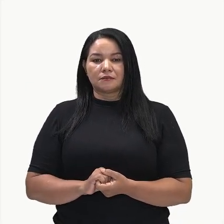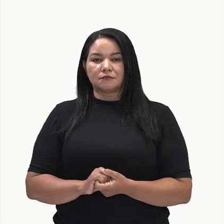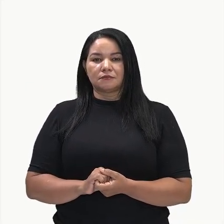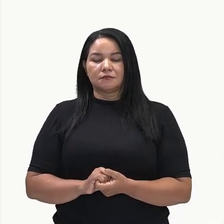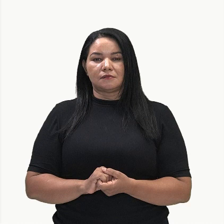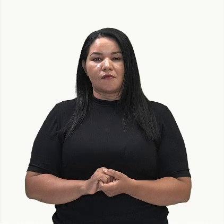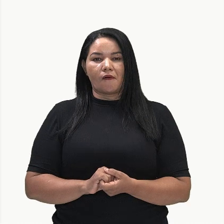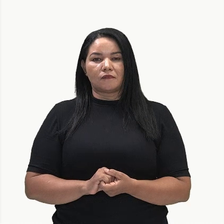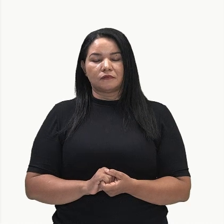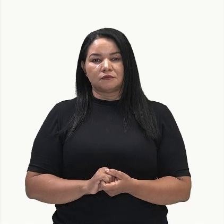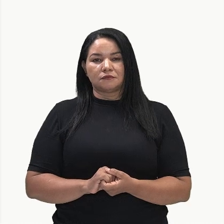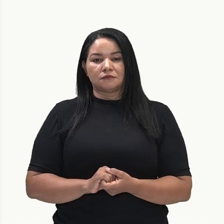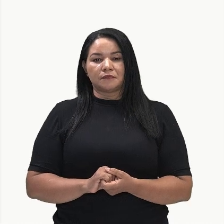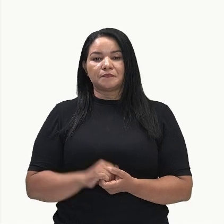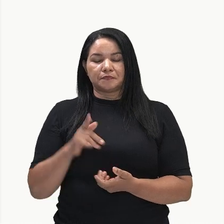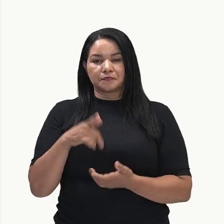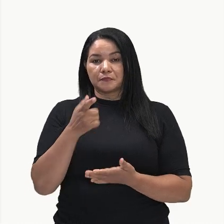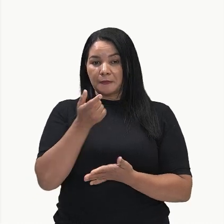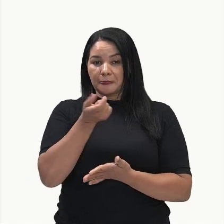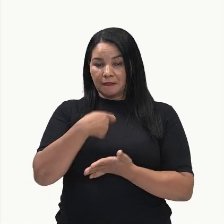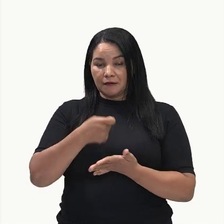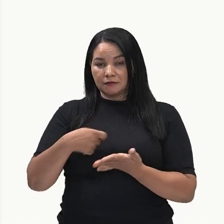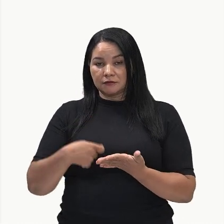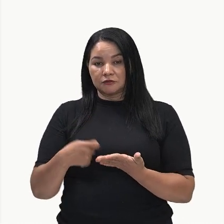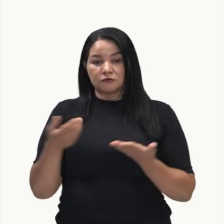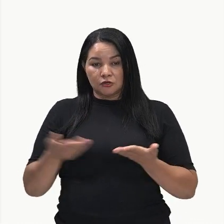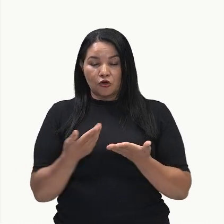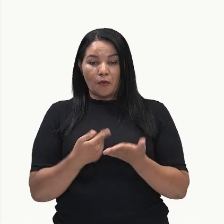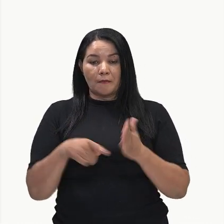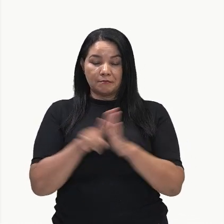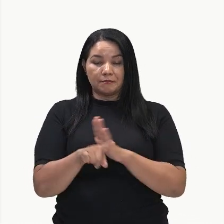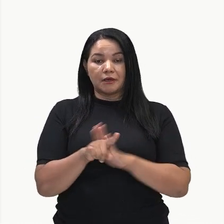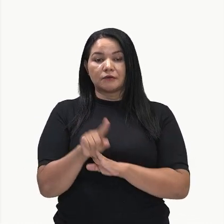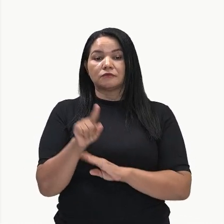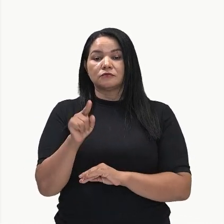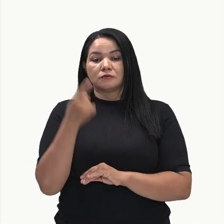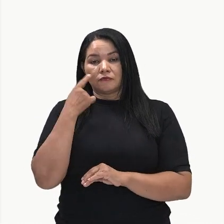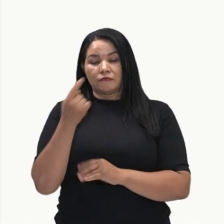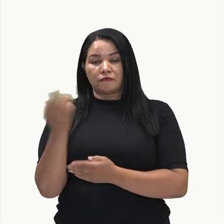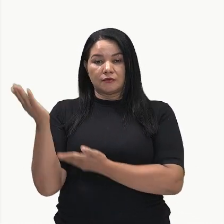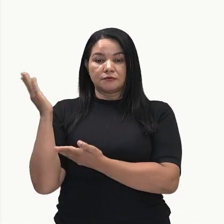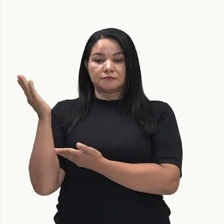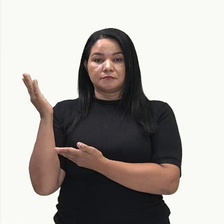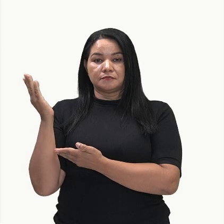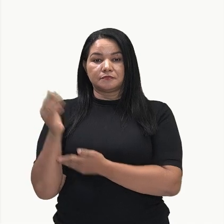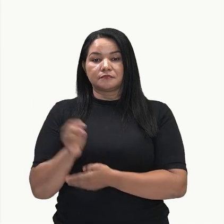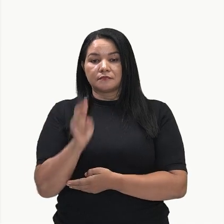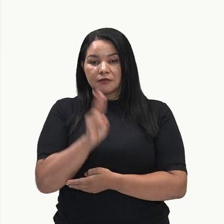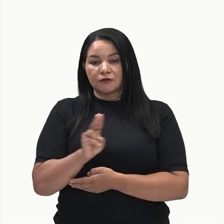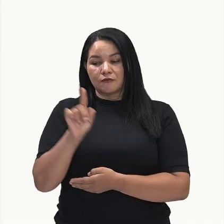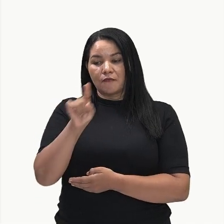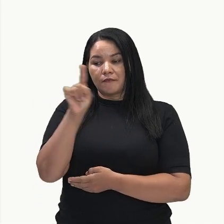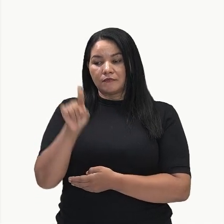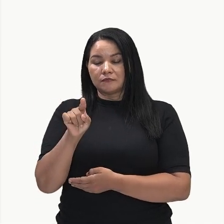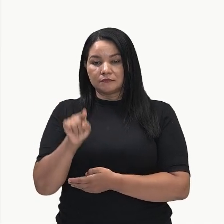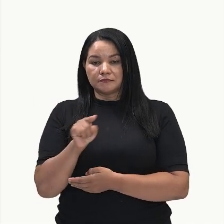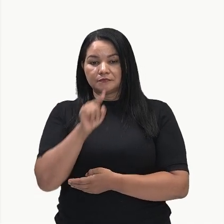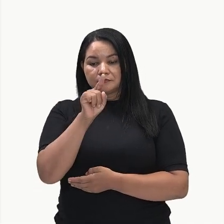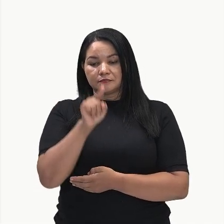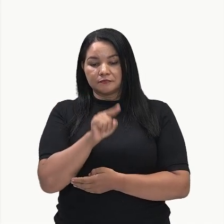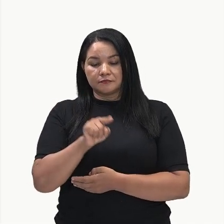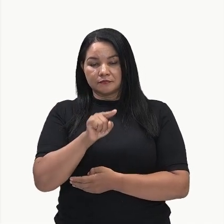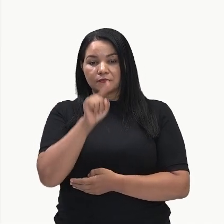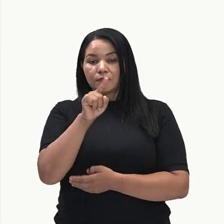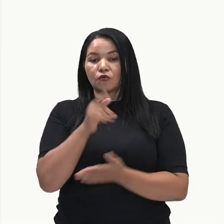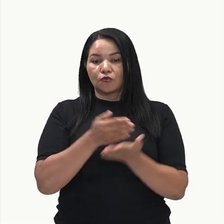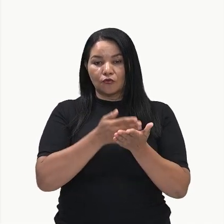Se você vai escrever, a pergunta vai ficar dessa forma. Percebem aí os pontos interrogativos? Um no